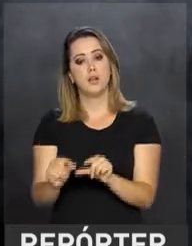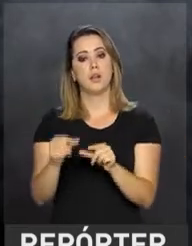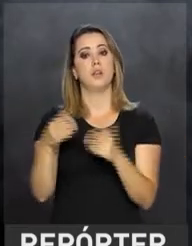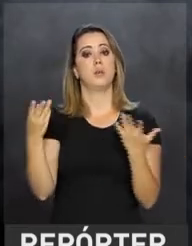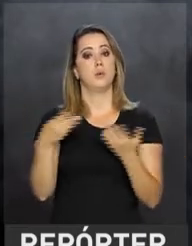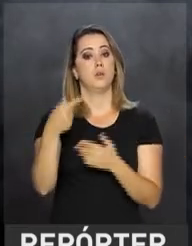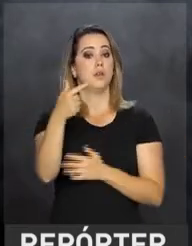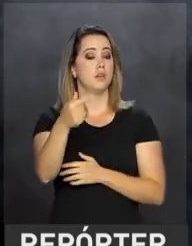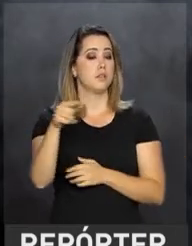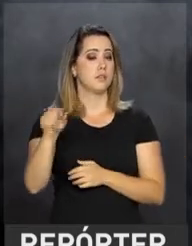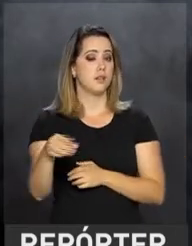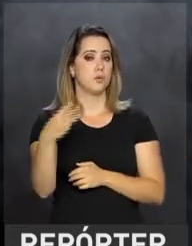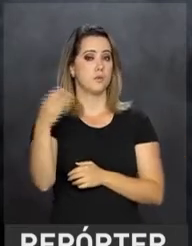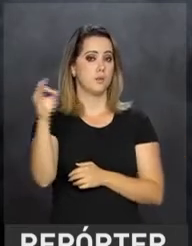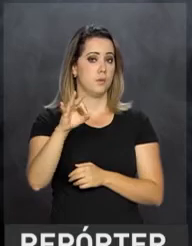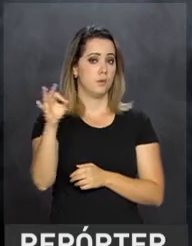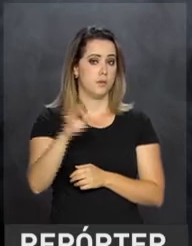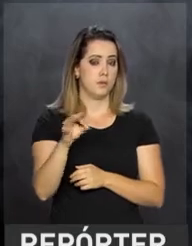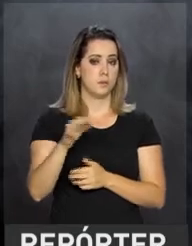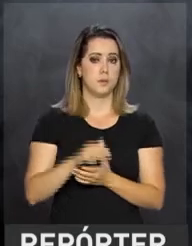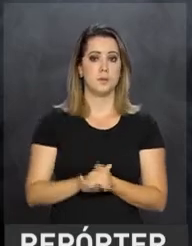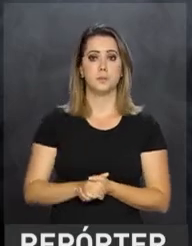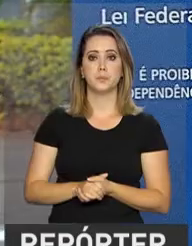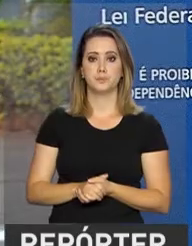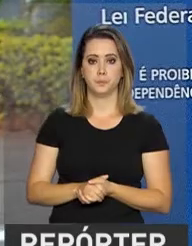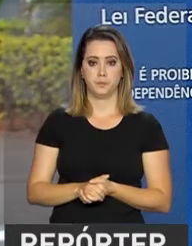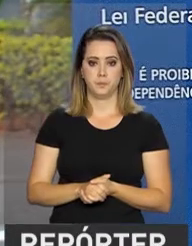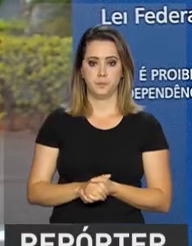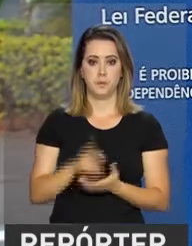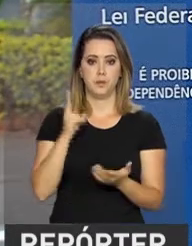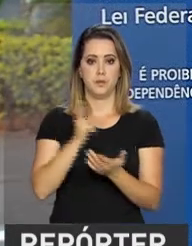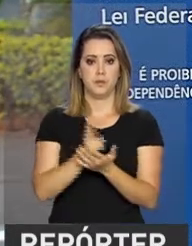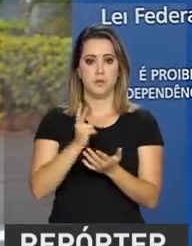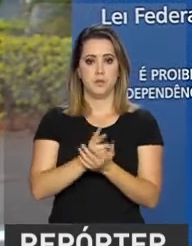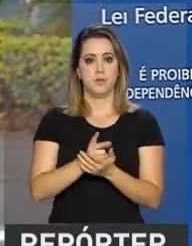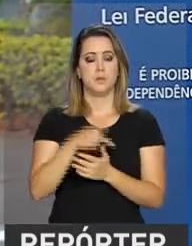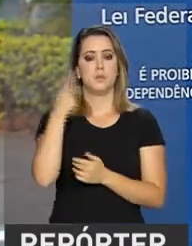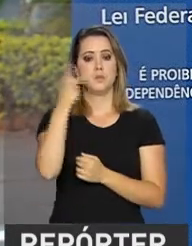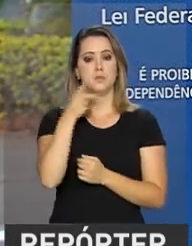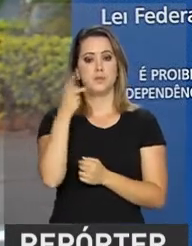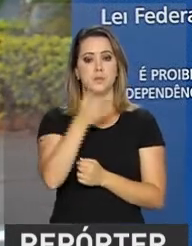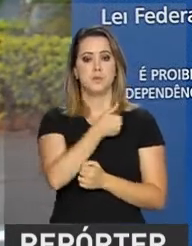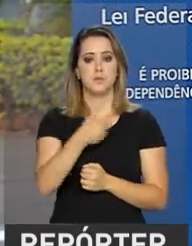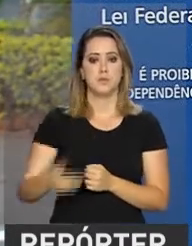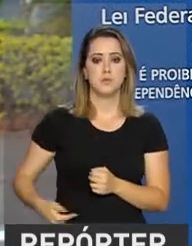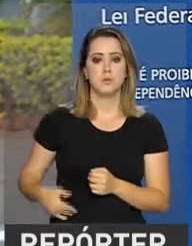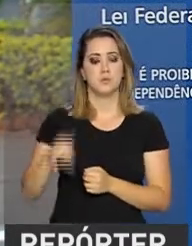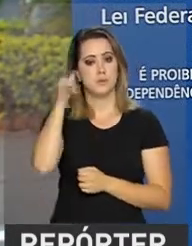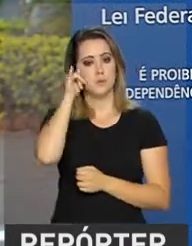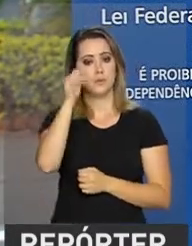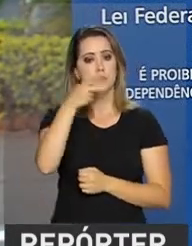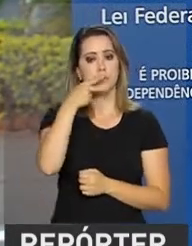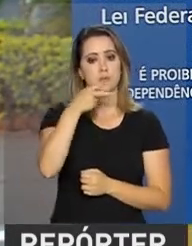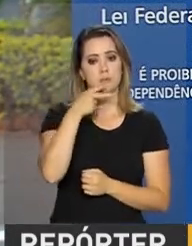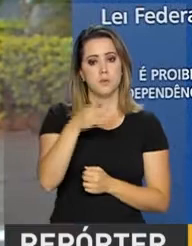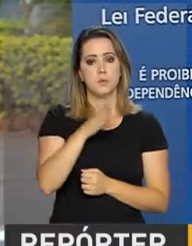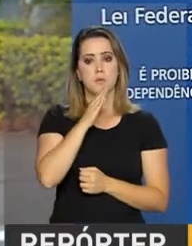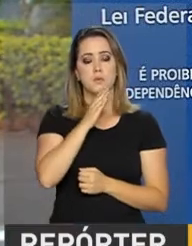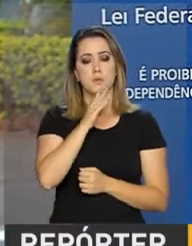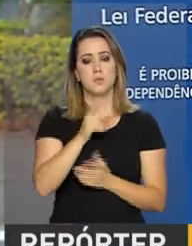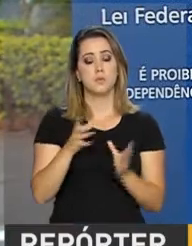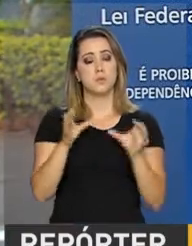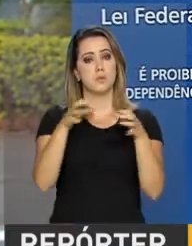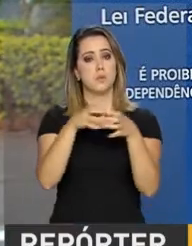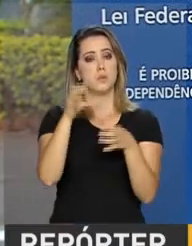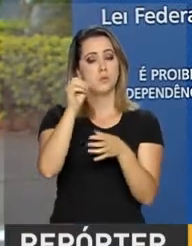para 7,3% em 2016. Mesmo com políticas públicas de combate ao fumo, reconhecidas pela Organização Mundial